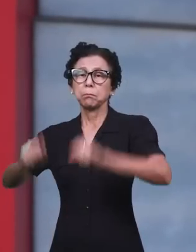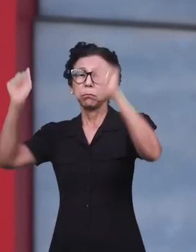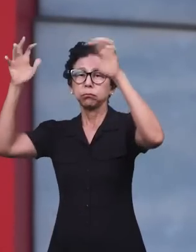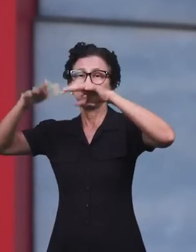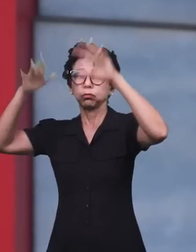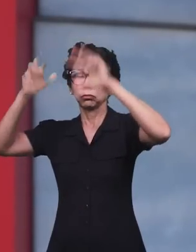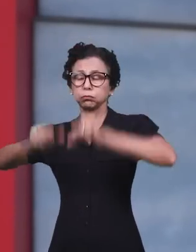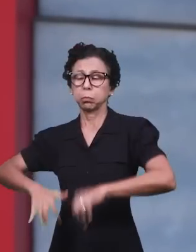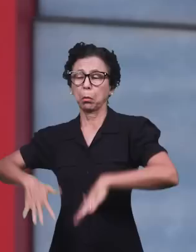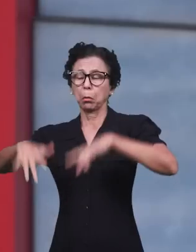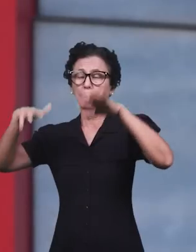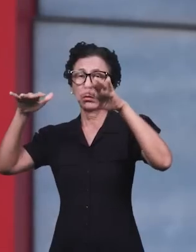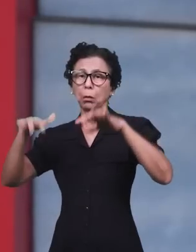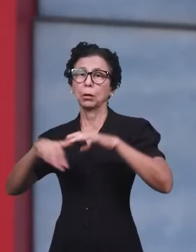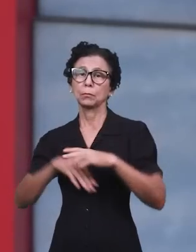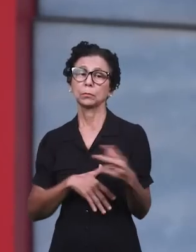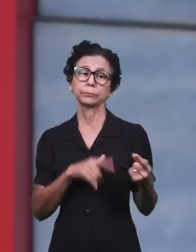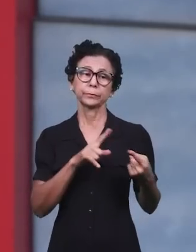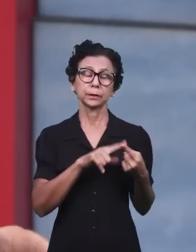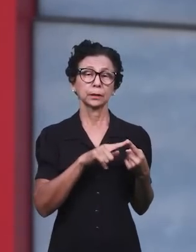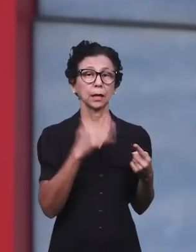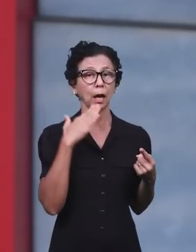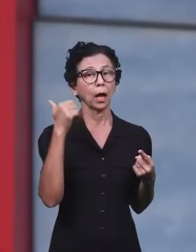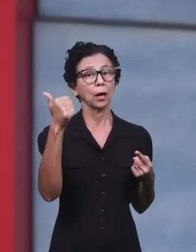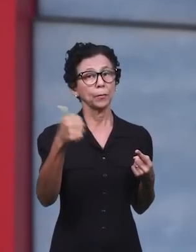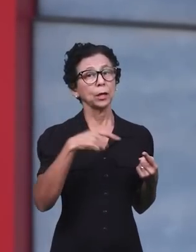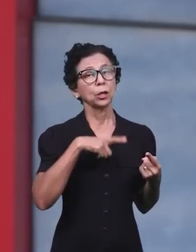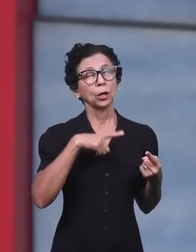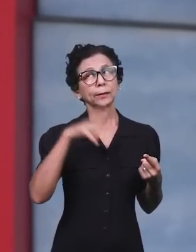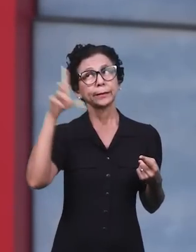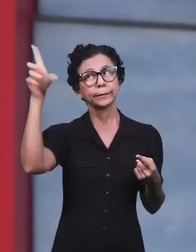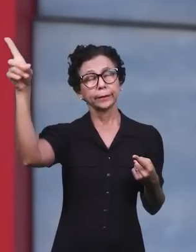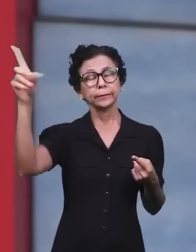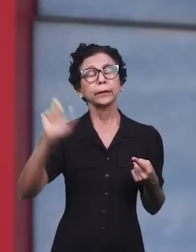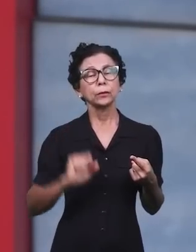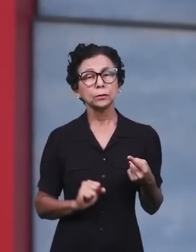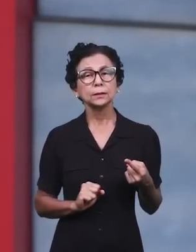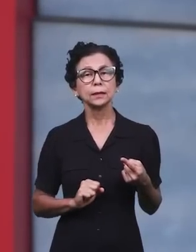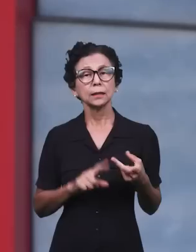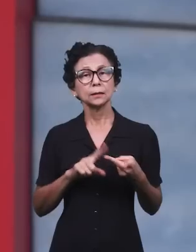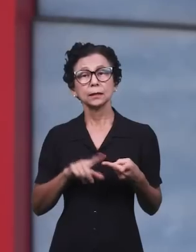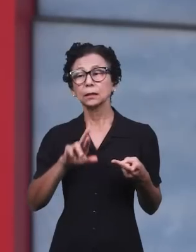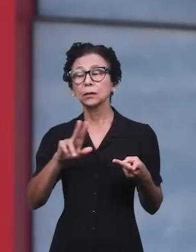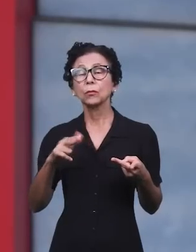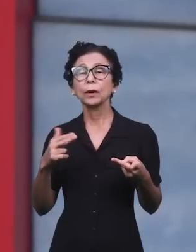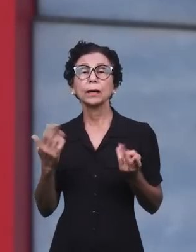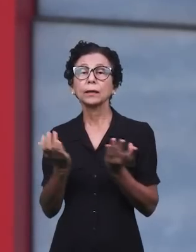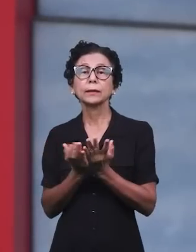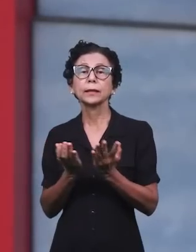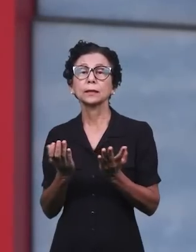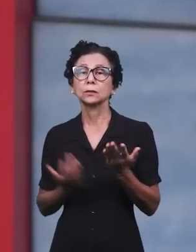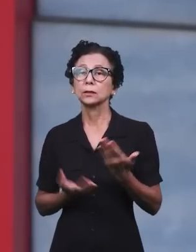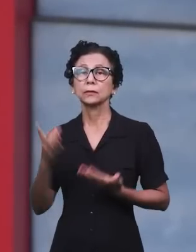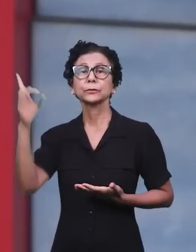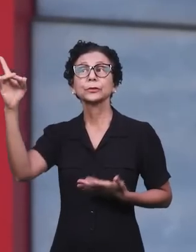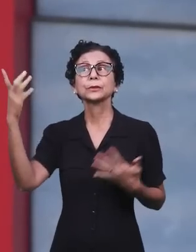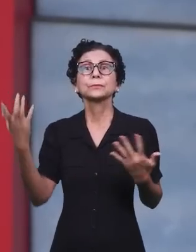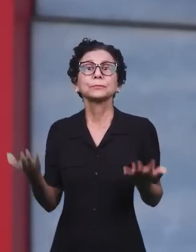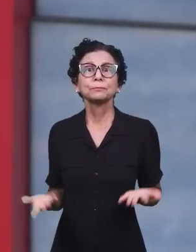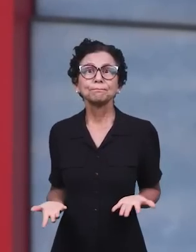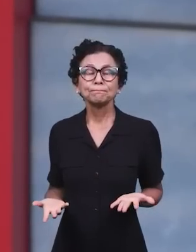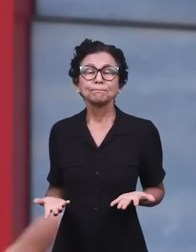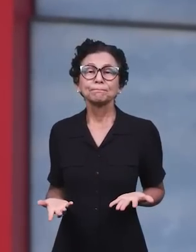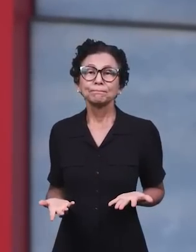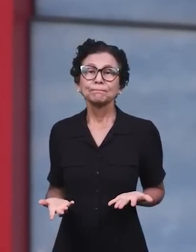todos os bens tomados e ser servo de Deus do que ter todos os bens tomados e não ser servo de Deus. O Senhor tem uma bênção para nós.